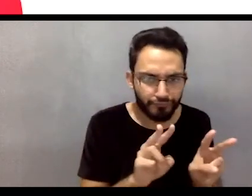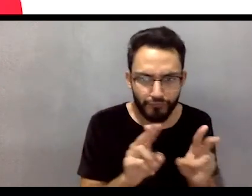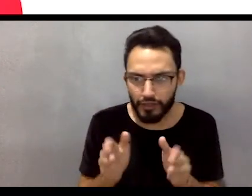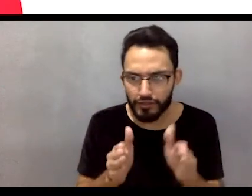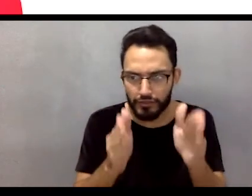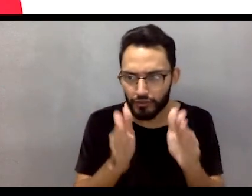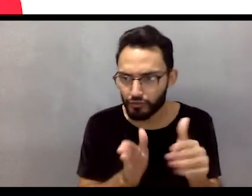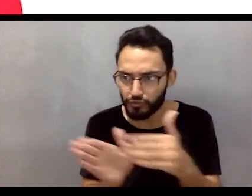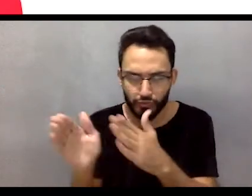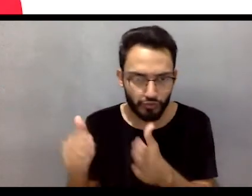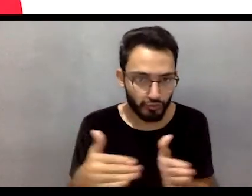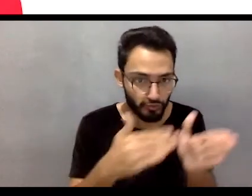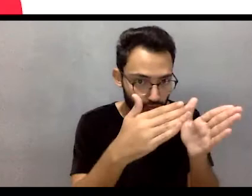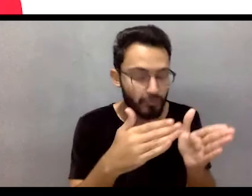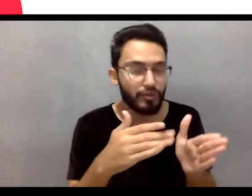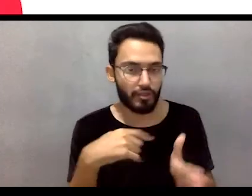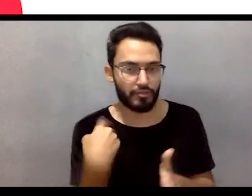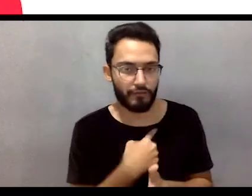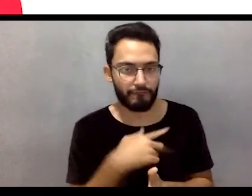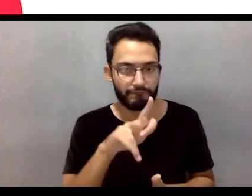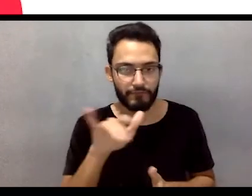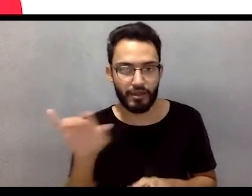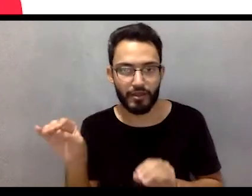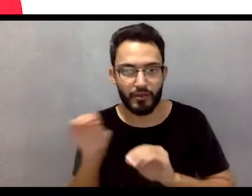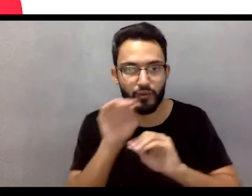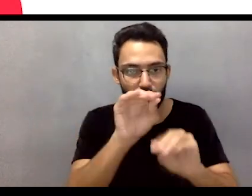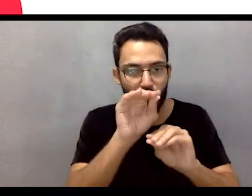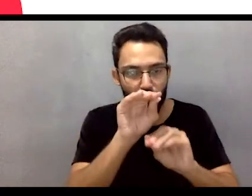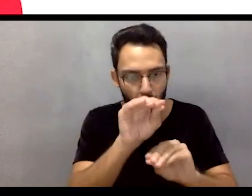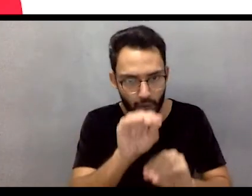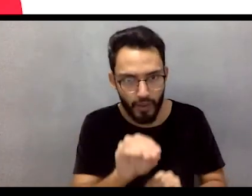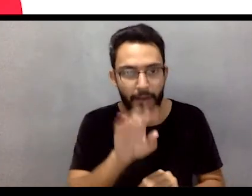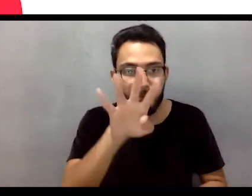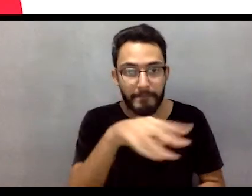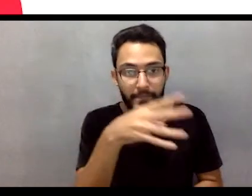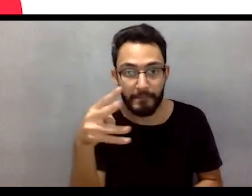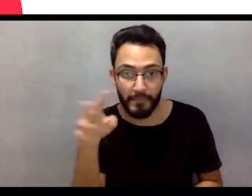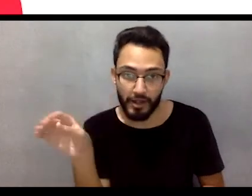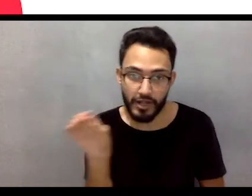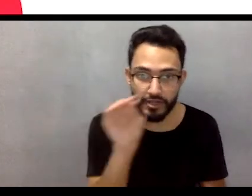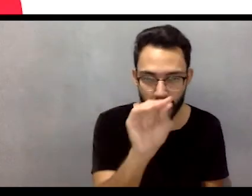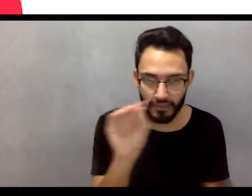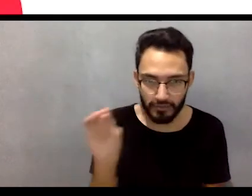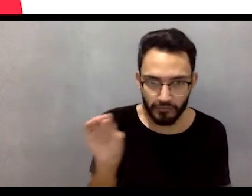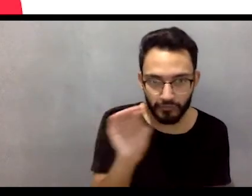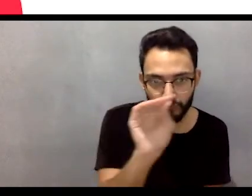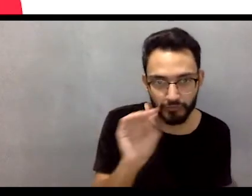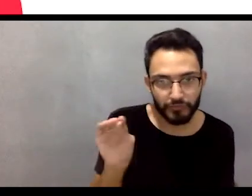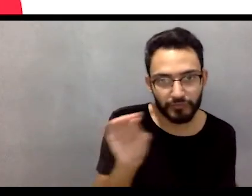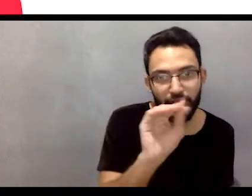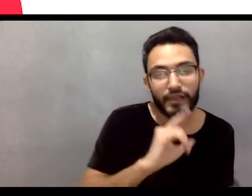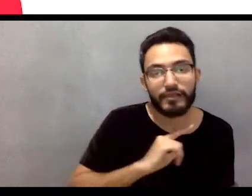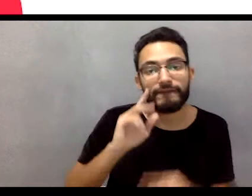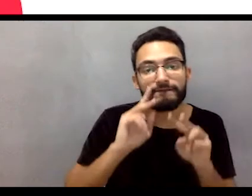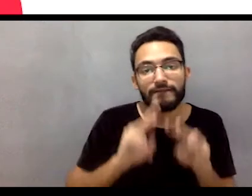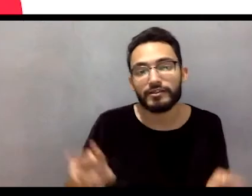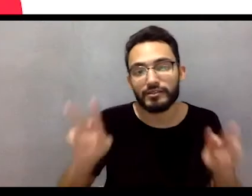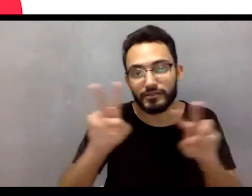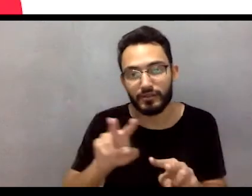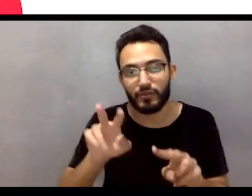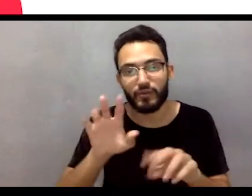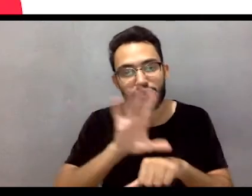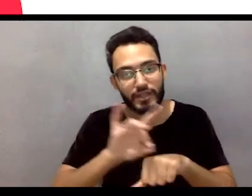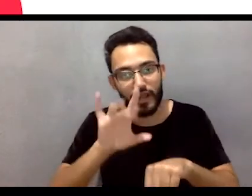e nós vamos colocar eles aqui dentro da planilha. Então, aqui a gente tem a visão estratégica que ele